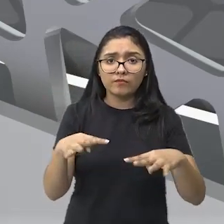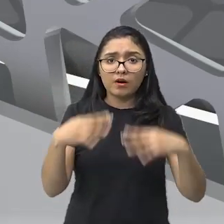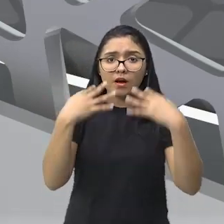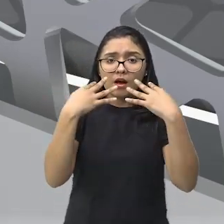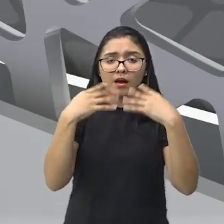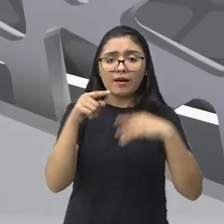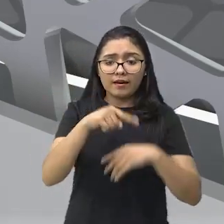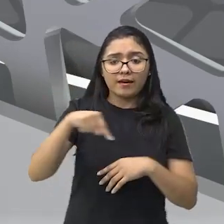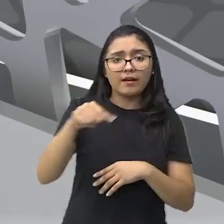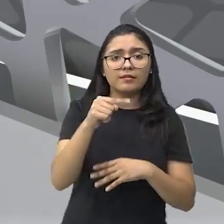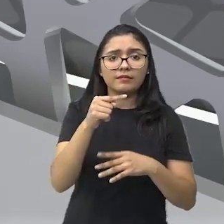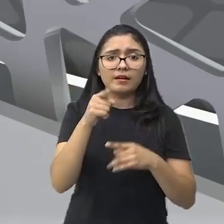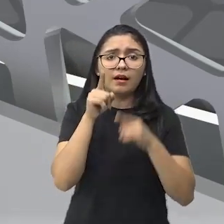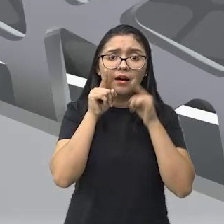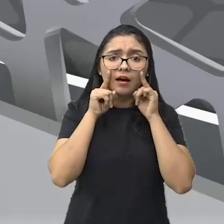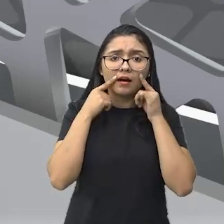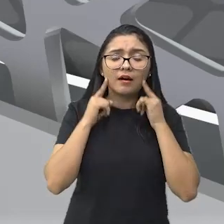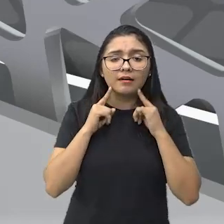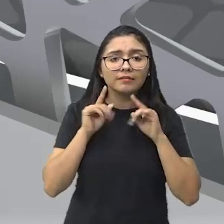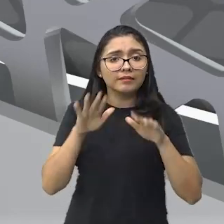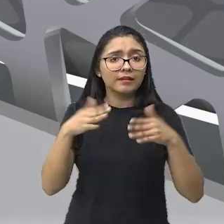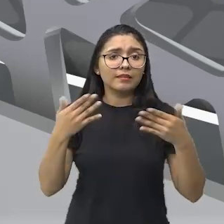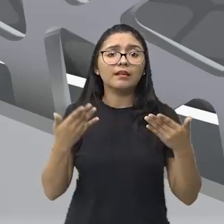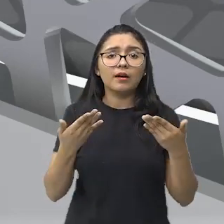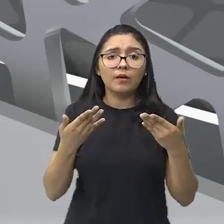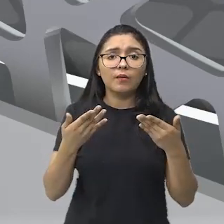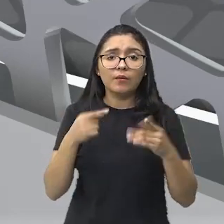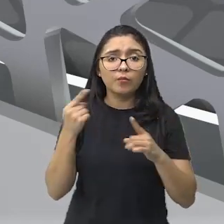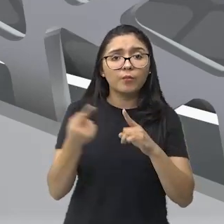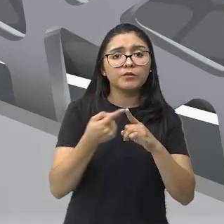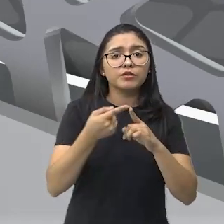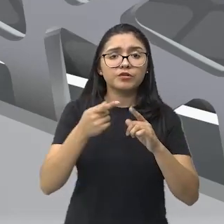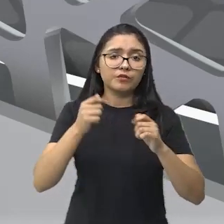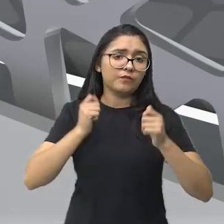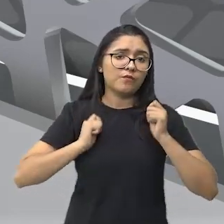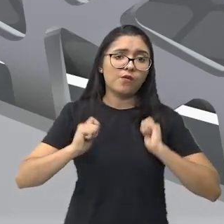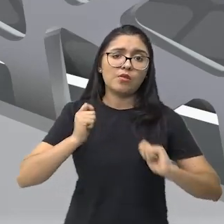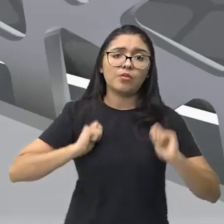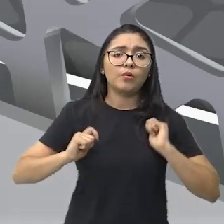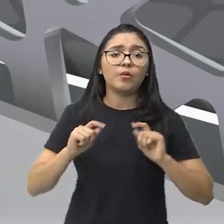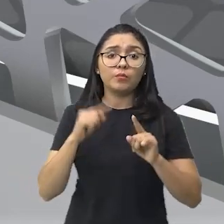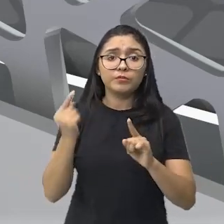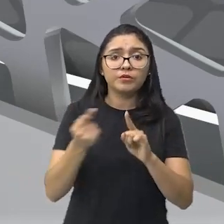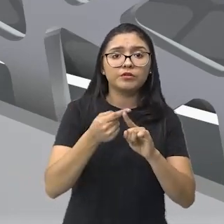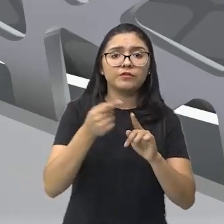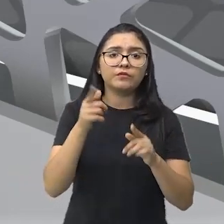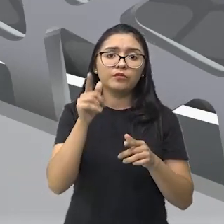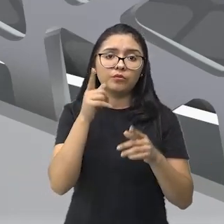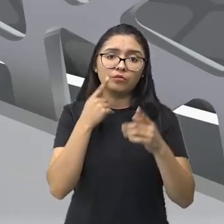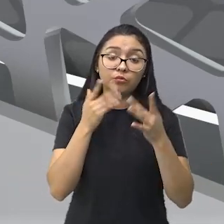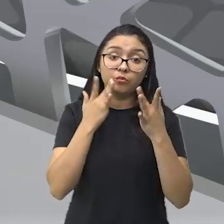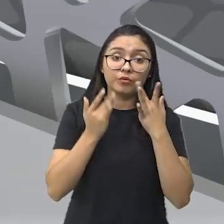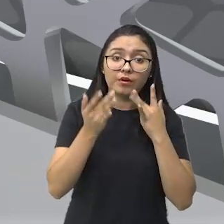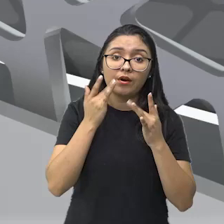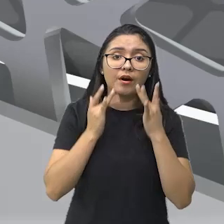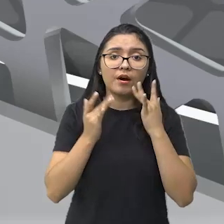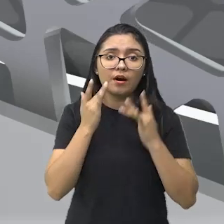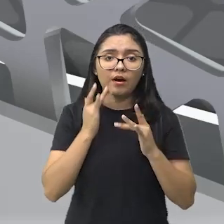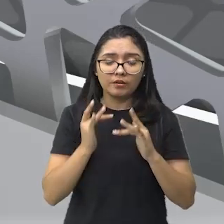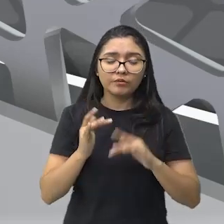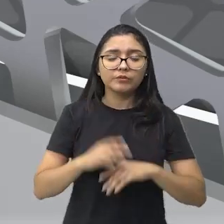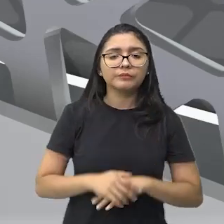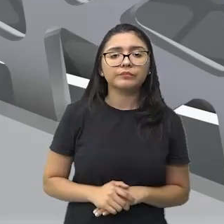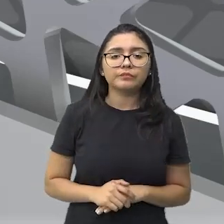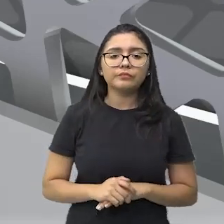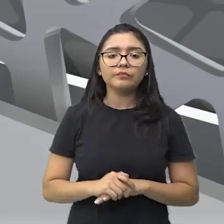cena. Então, esse é o papel do ator, esse é o papel do teatro. E o teatro, ele envolve não só a questão de